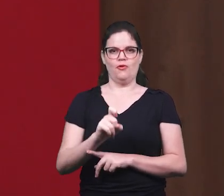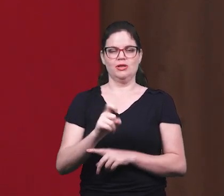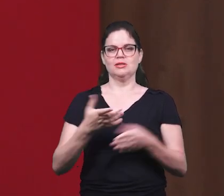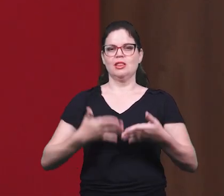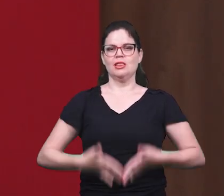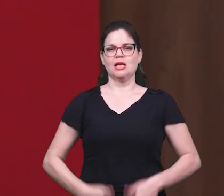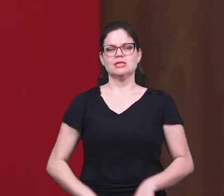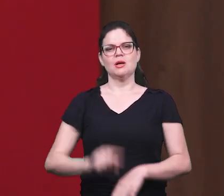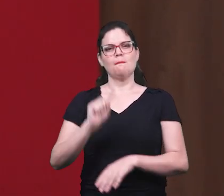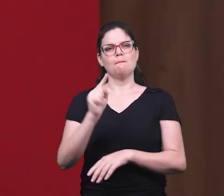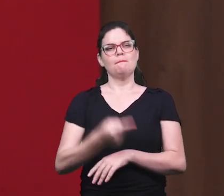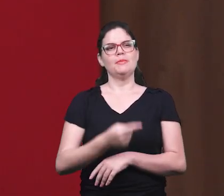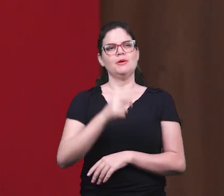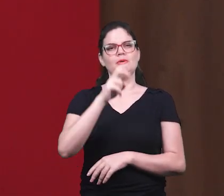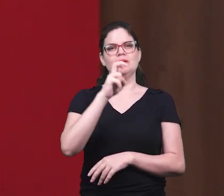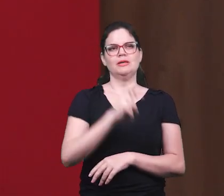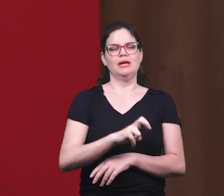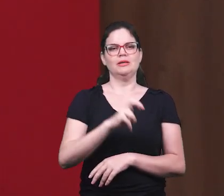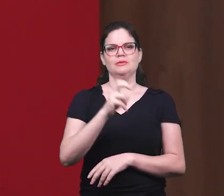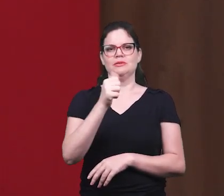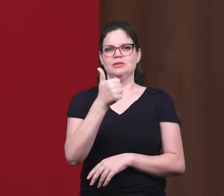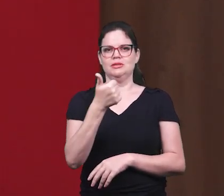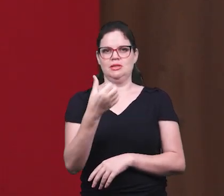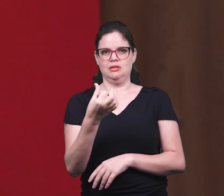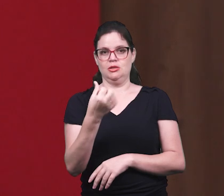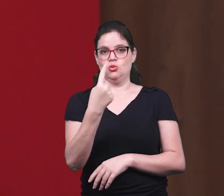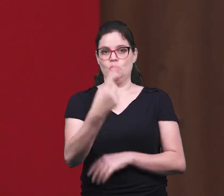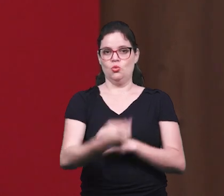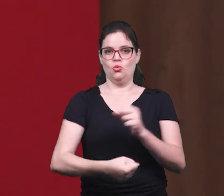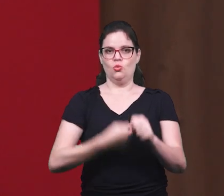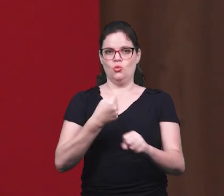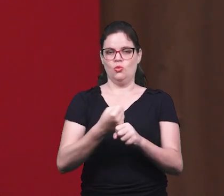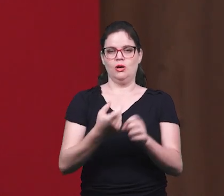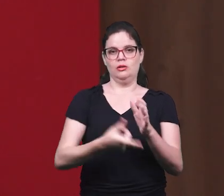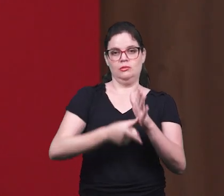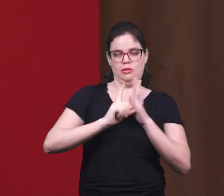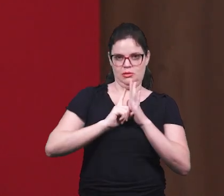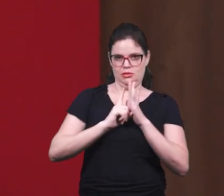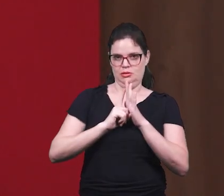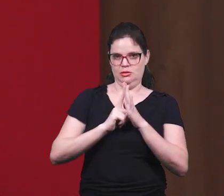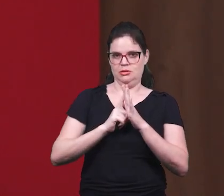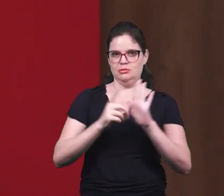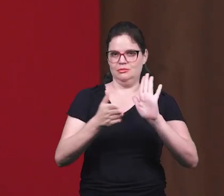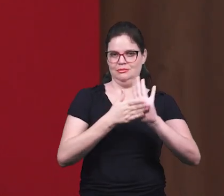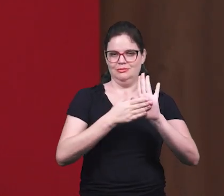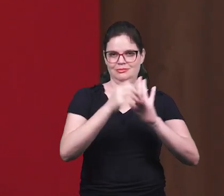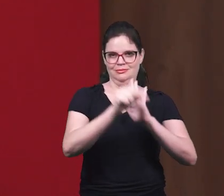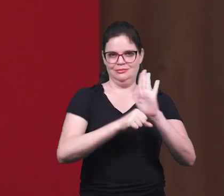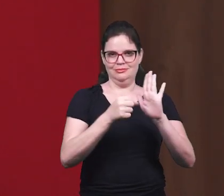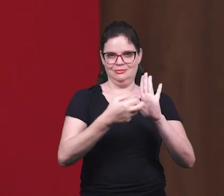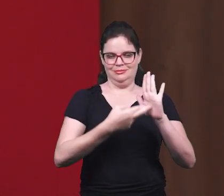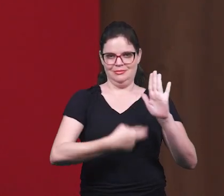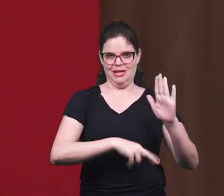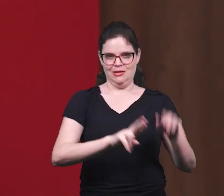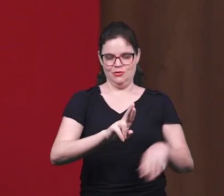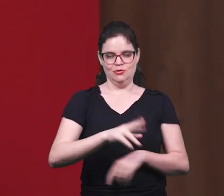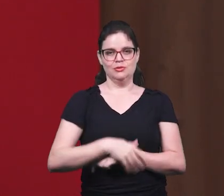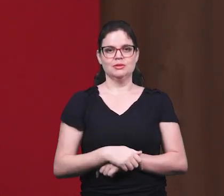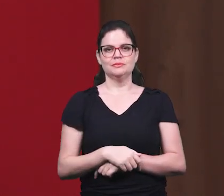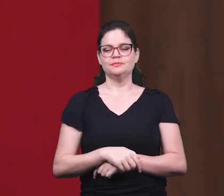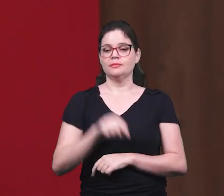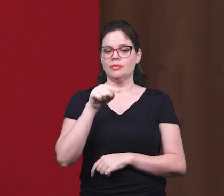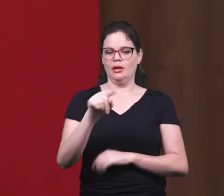ano antes das teses lá do Lutero, e morreu em 1587. Então ele